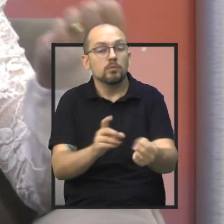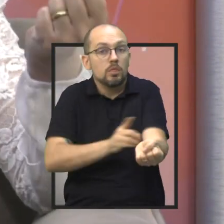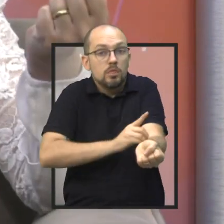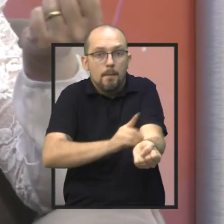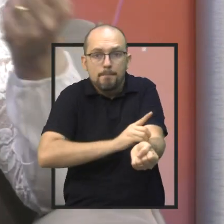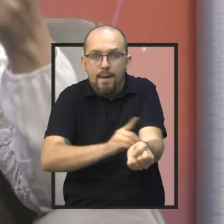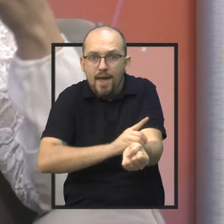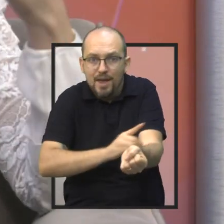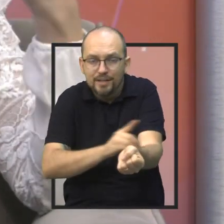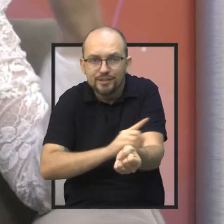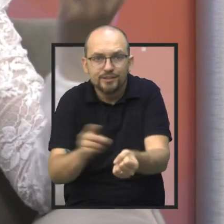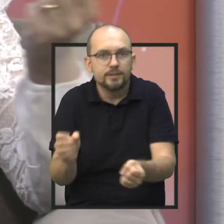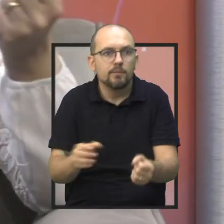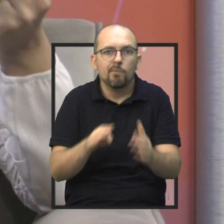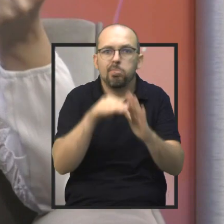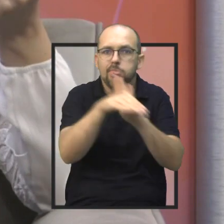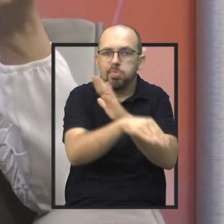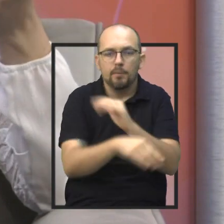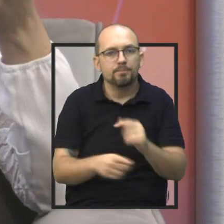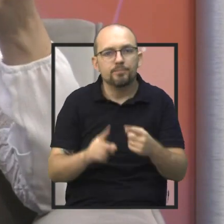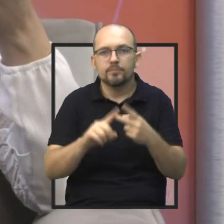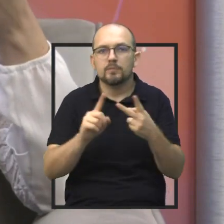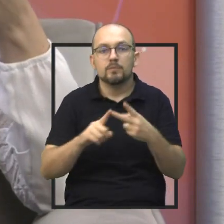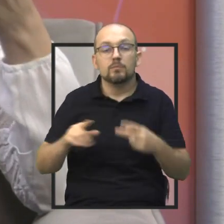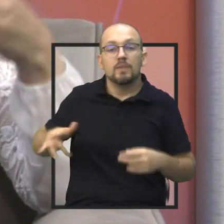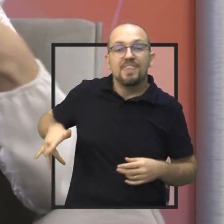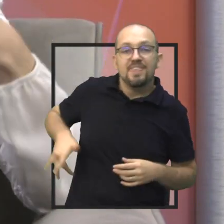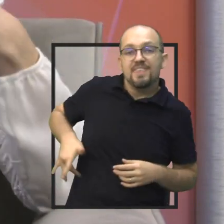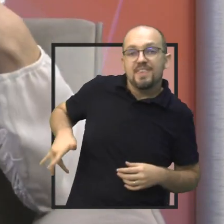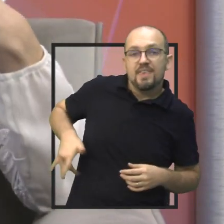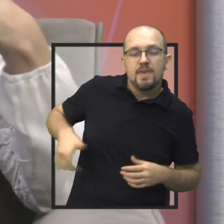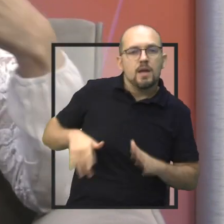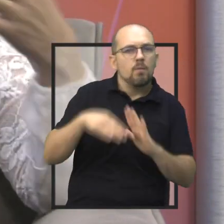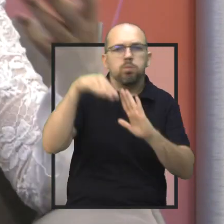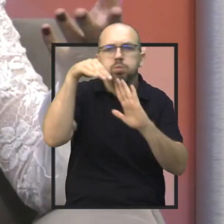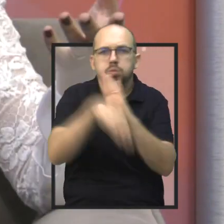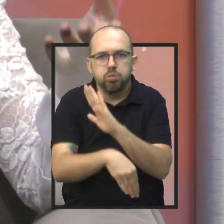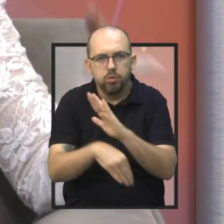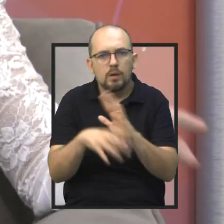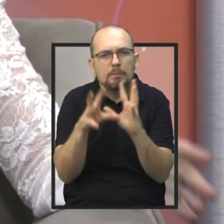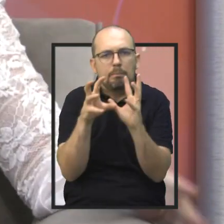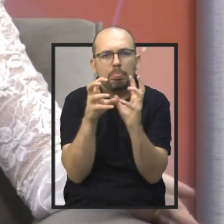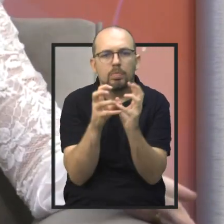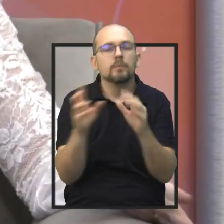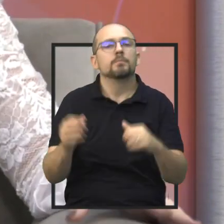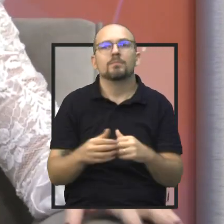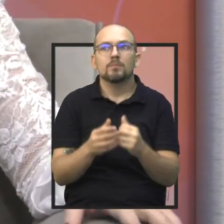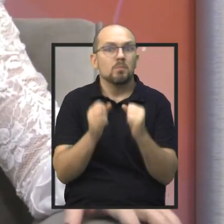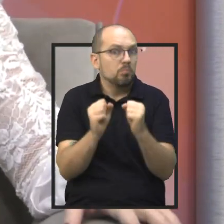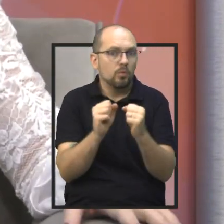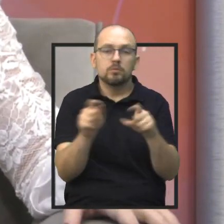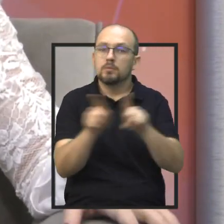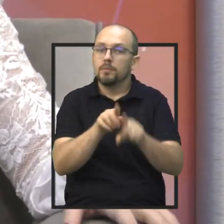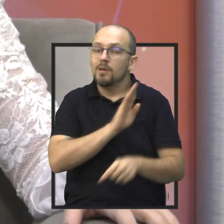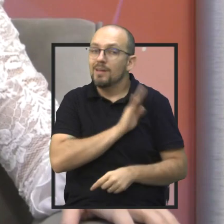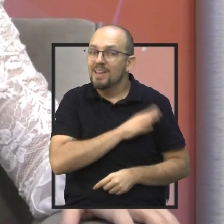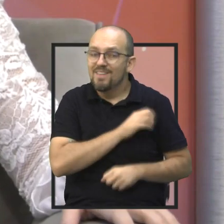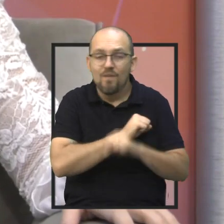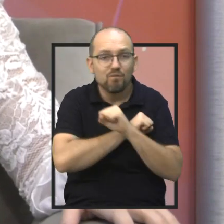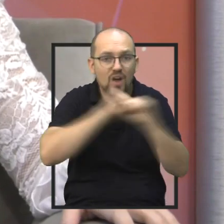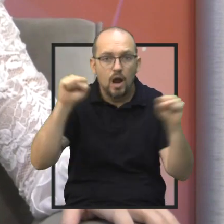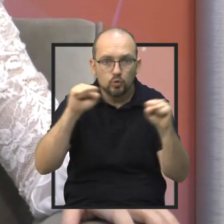de diabetes, de uma insuficiência renal, pelo quadro gripal, como também é gatilho para infarto